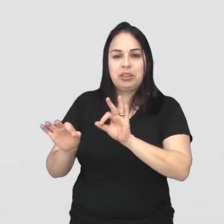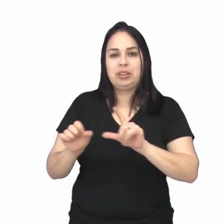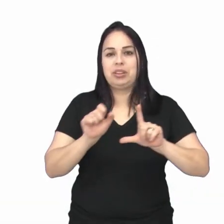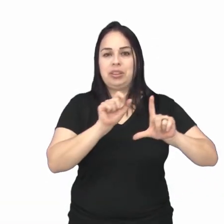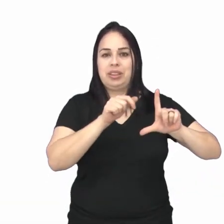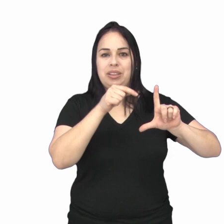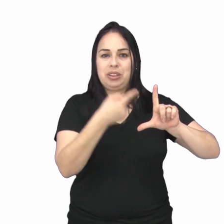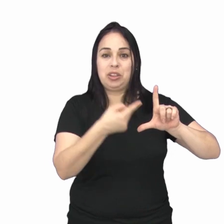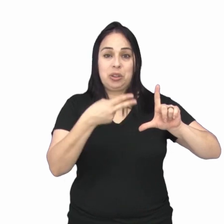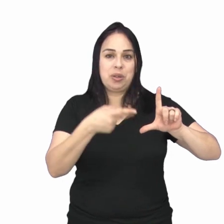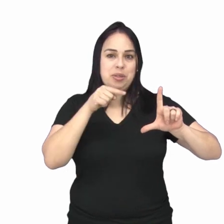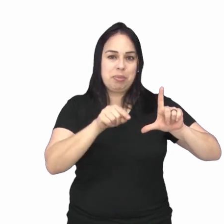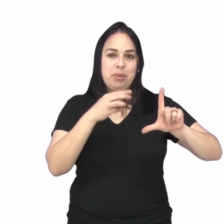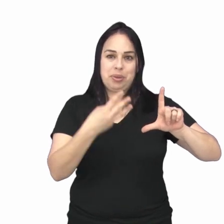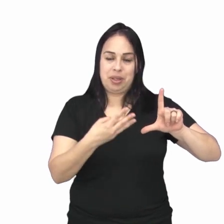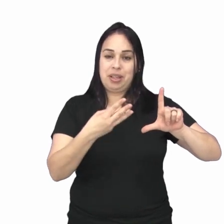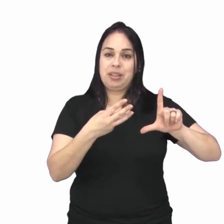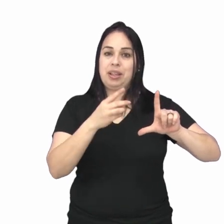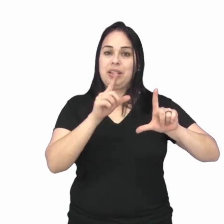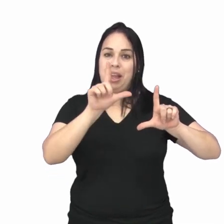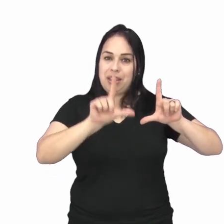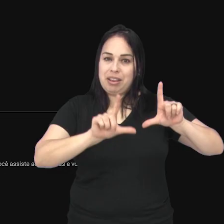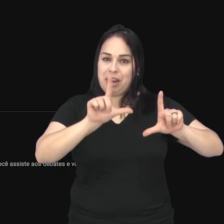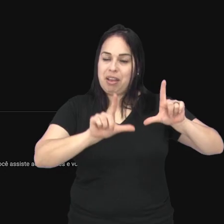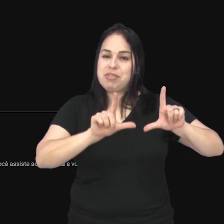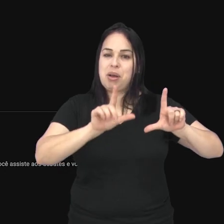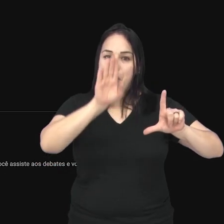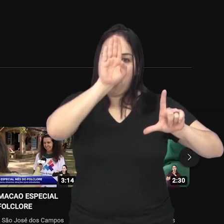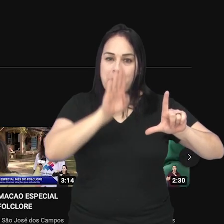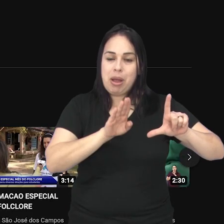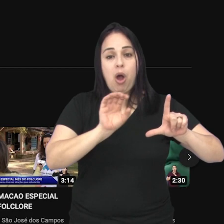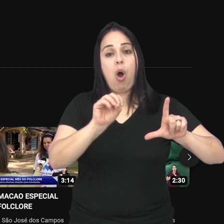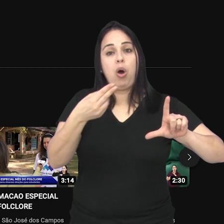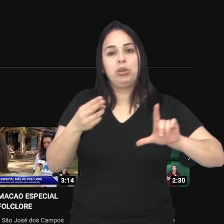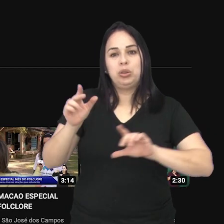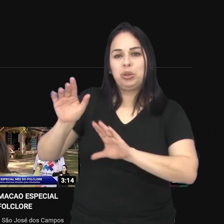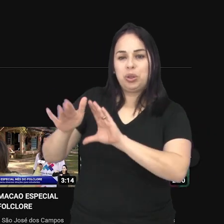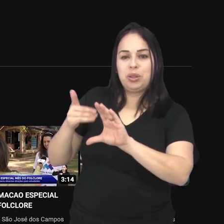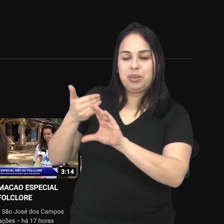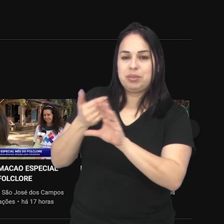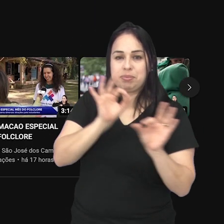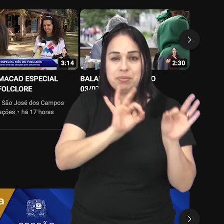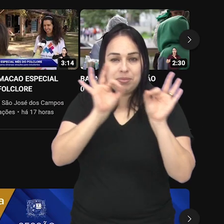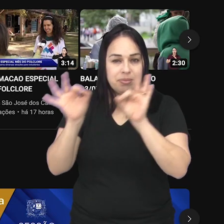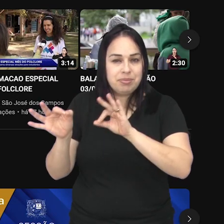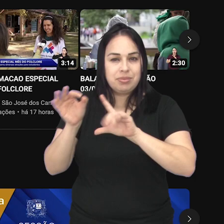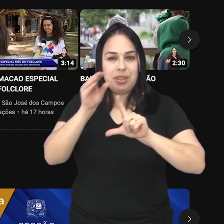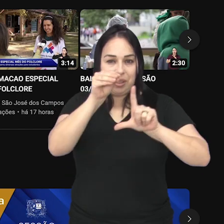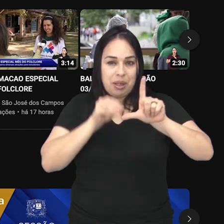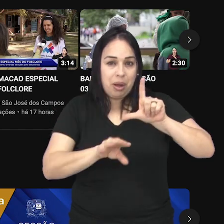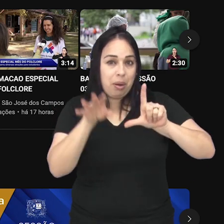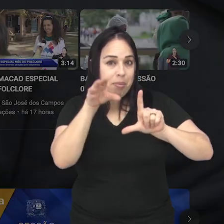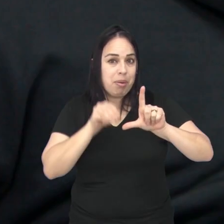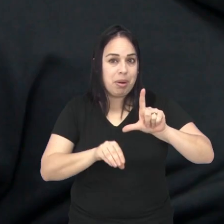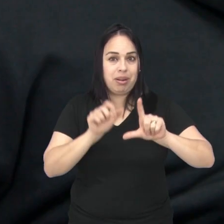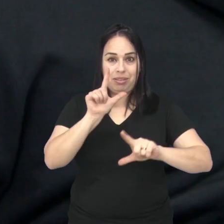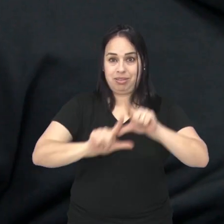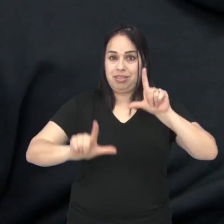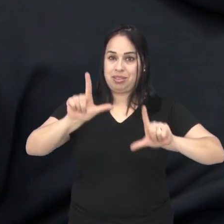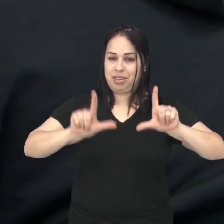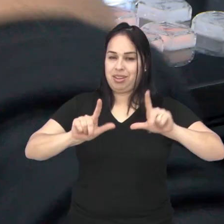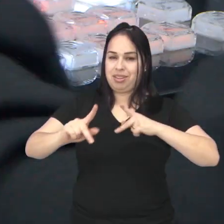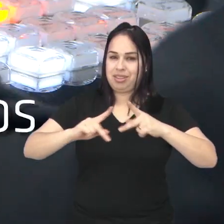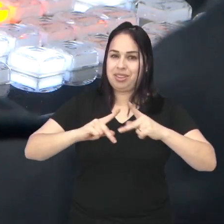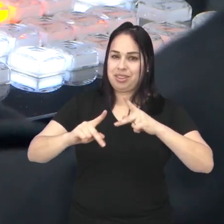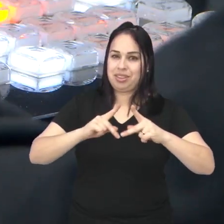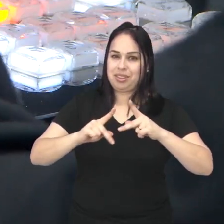pelo canal 12.3 na TV aberta ou ainda pelo nosso canal do YouTube. Assista e compartilhe. É a TV